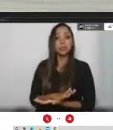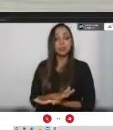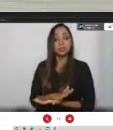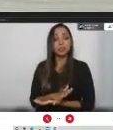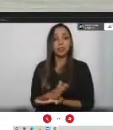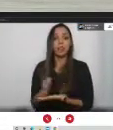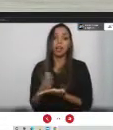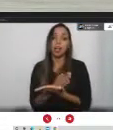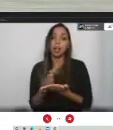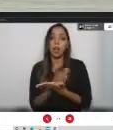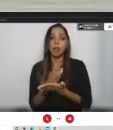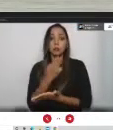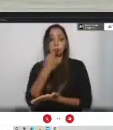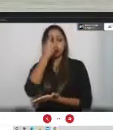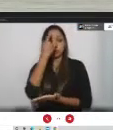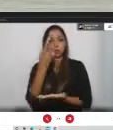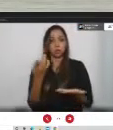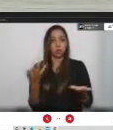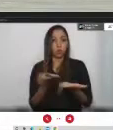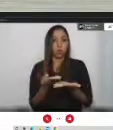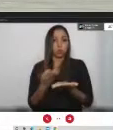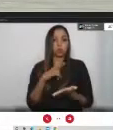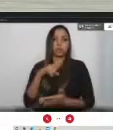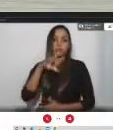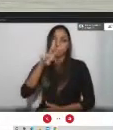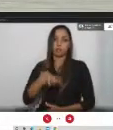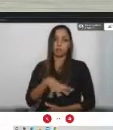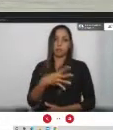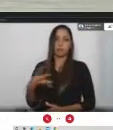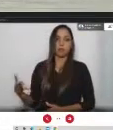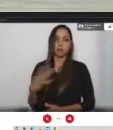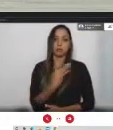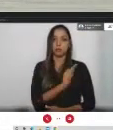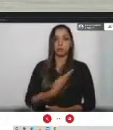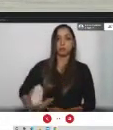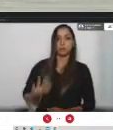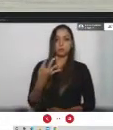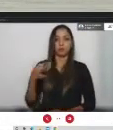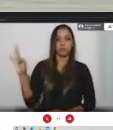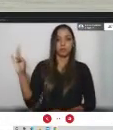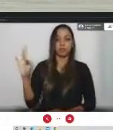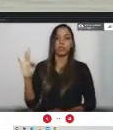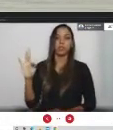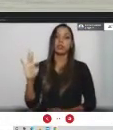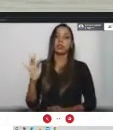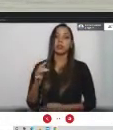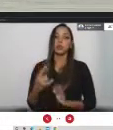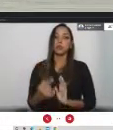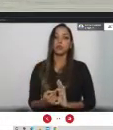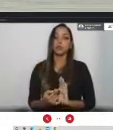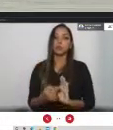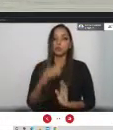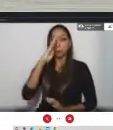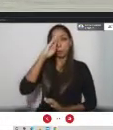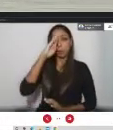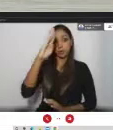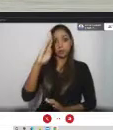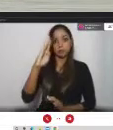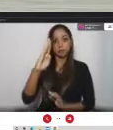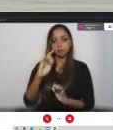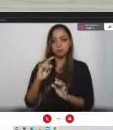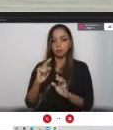saiu hoje uma tabela aqui do governo federal colocando na linha prioridade lá atrás. Mas lá em